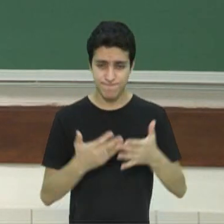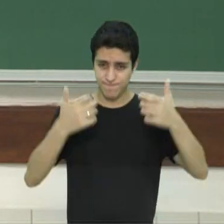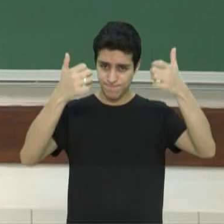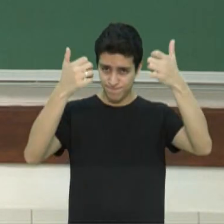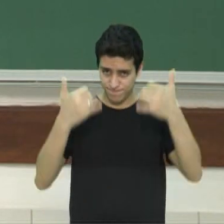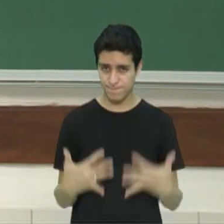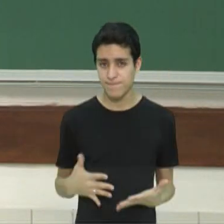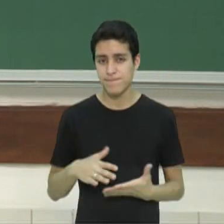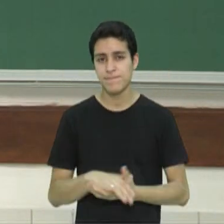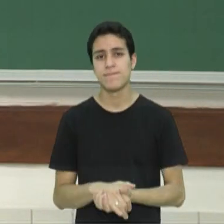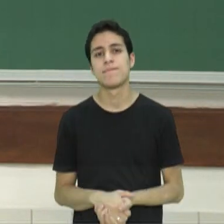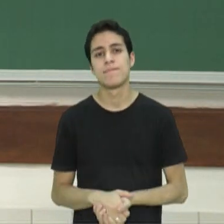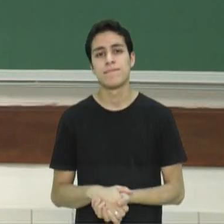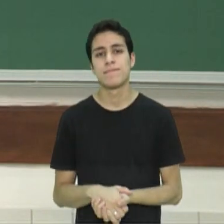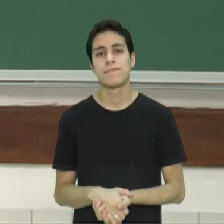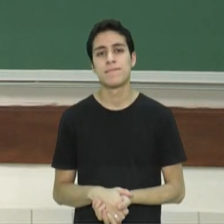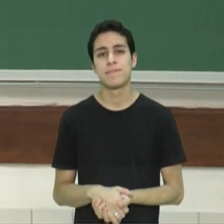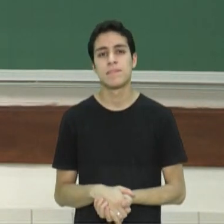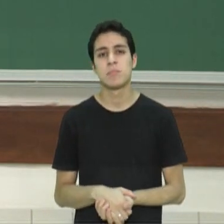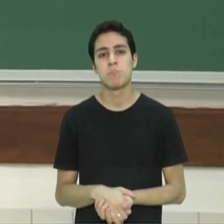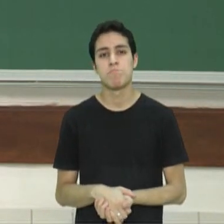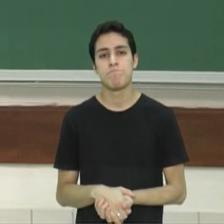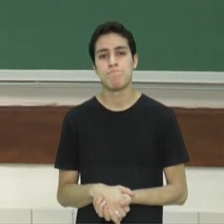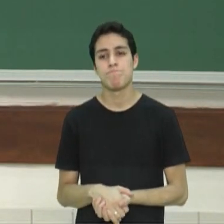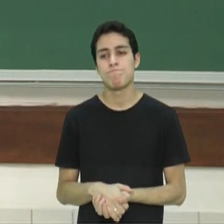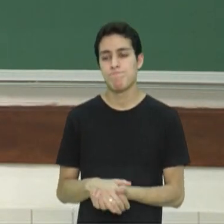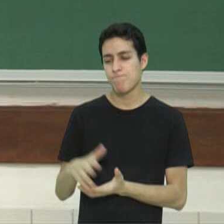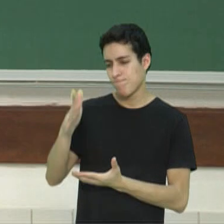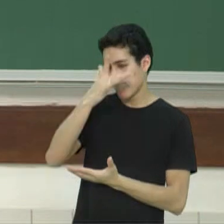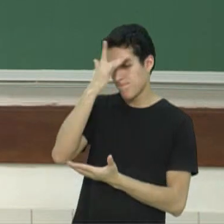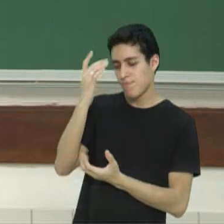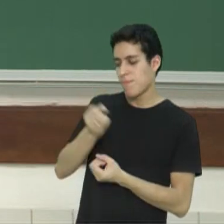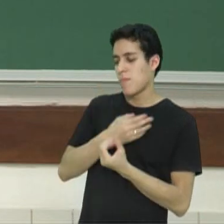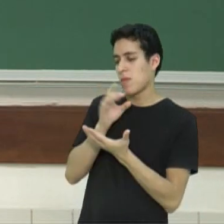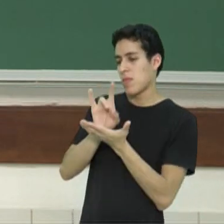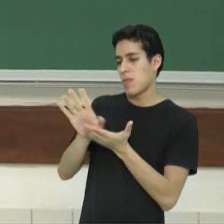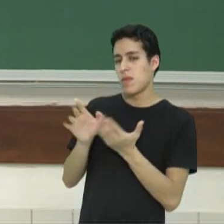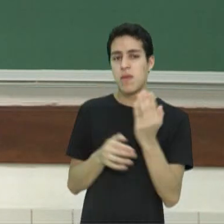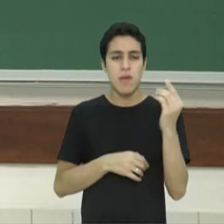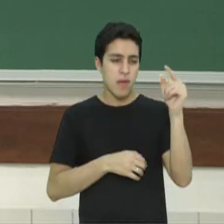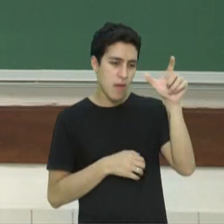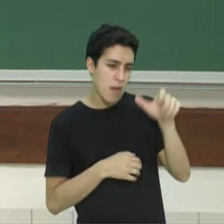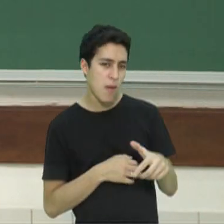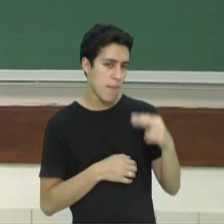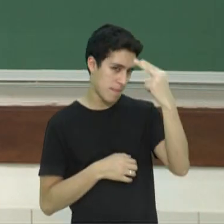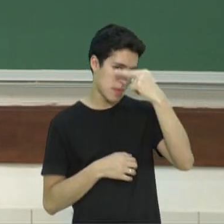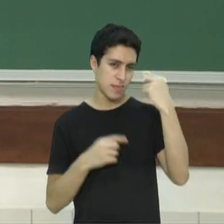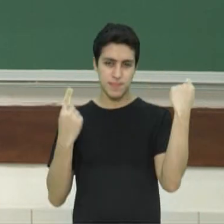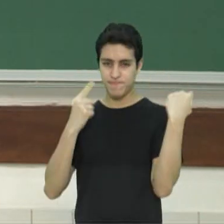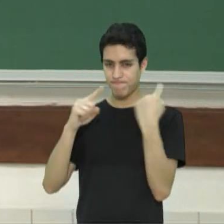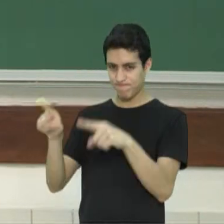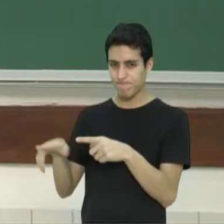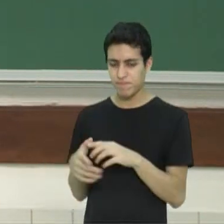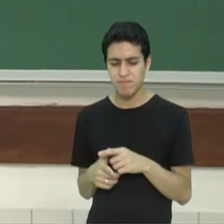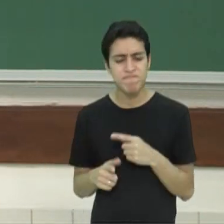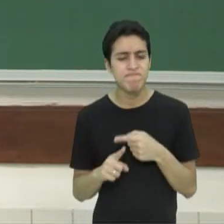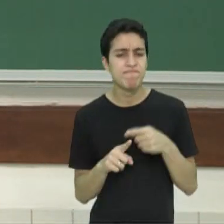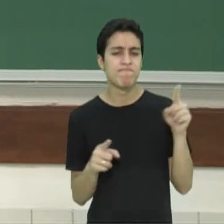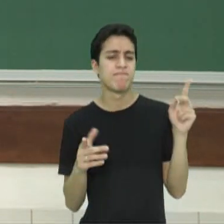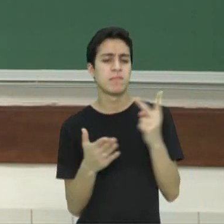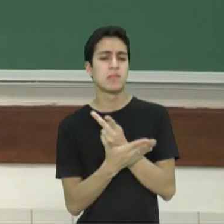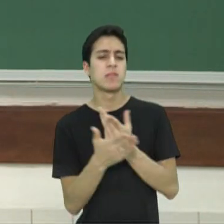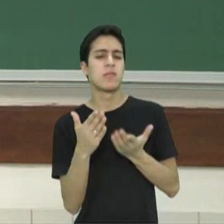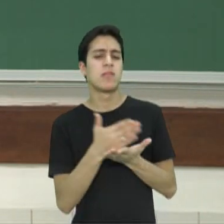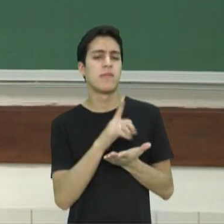explicação do título. A expulsão dos poetas, ou Platão contra os poetas. Por que isso vai acontecer no livro